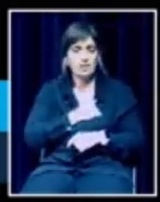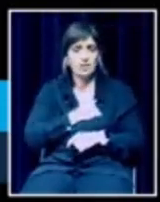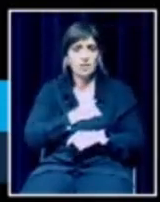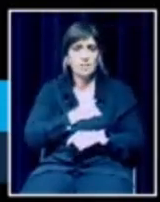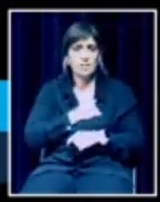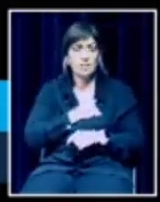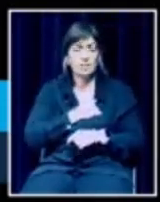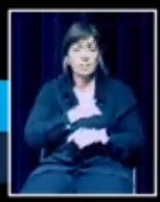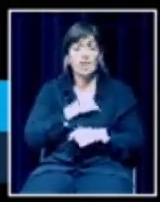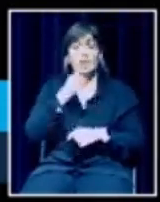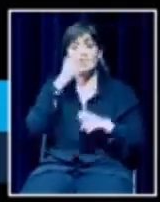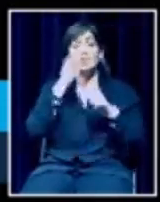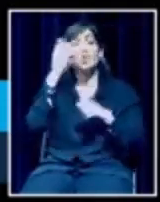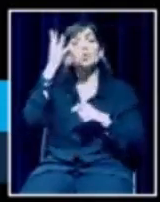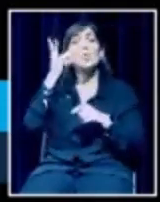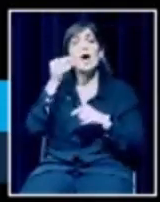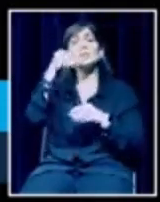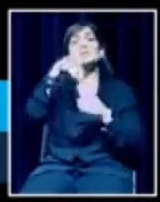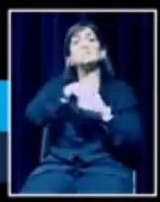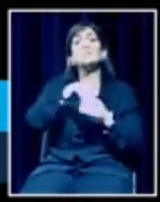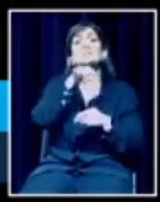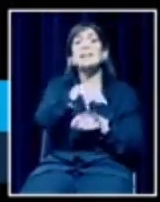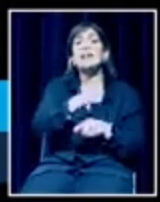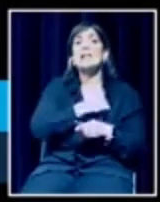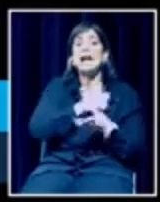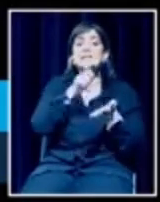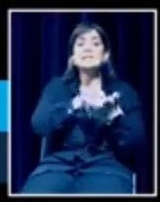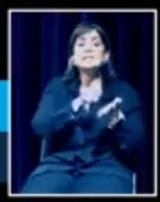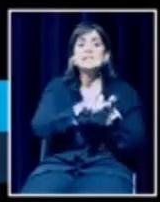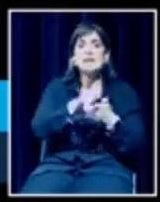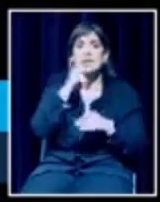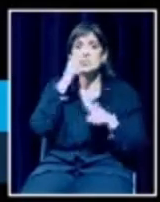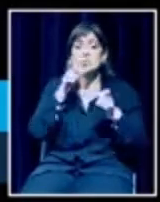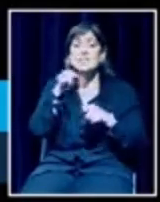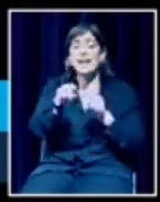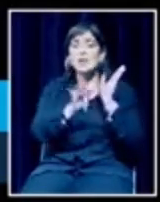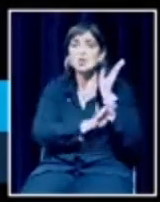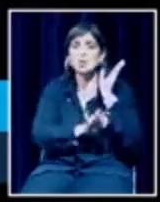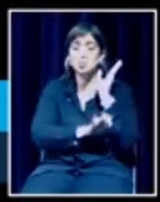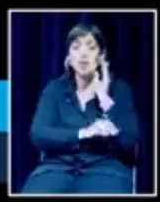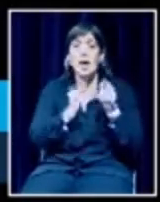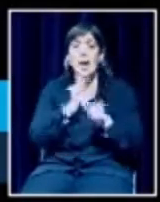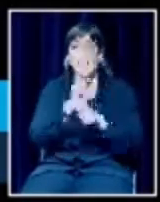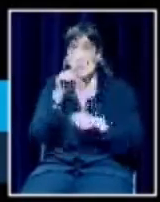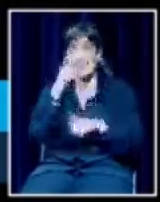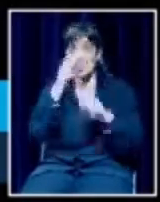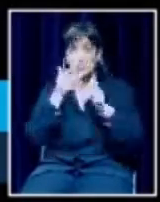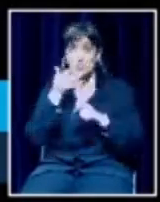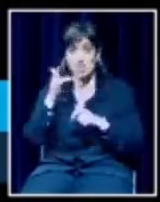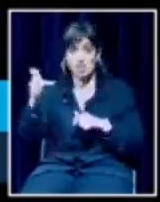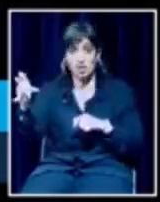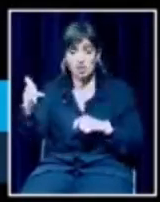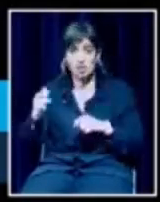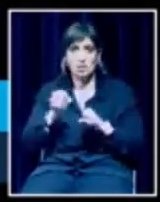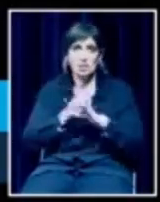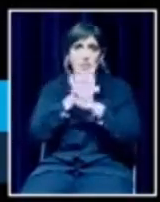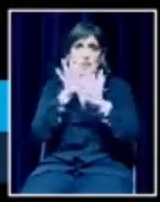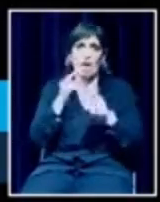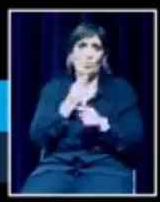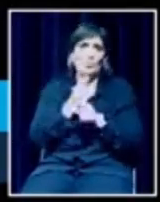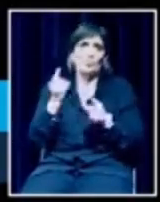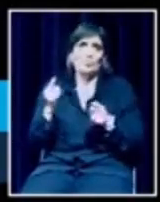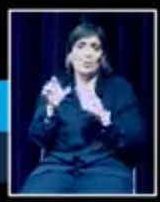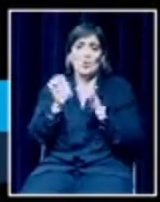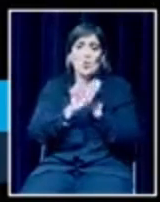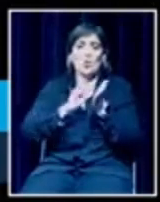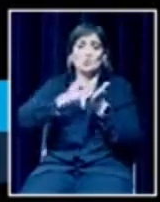registrado naquela determinada junta de Freguesia porque esses Imigrantes por obviamente não terem